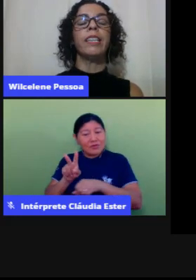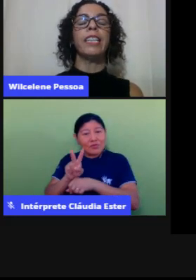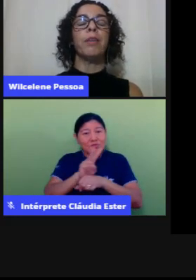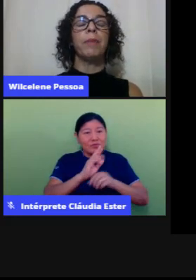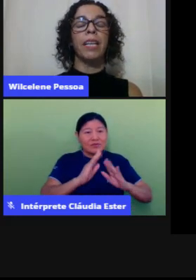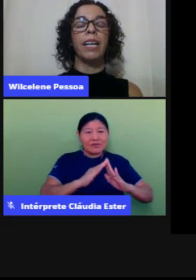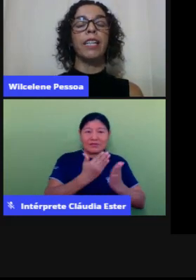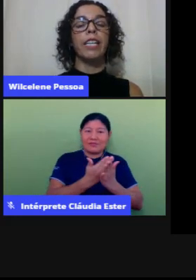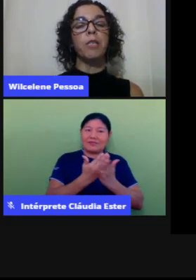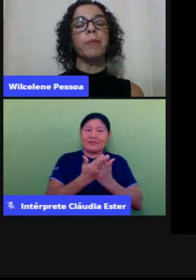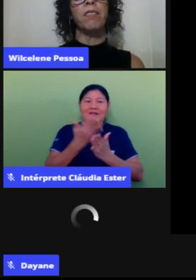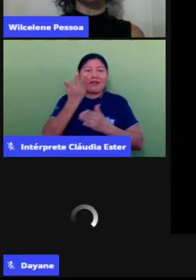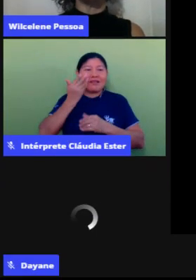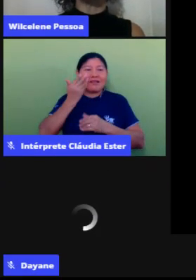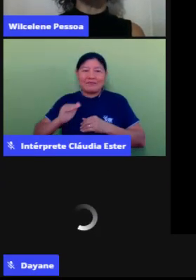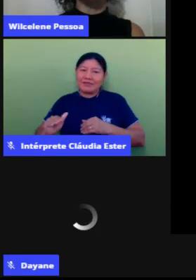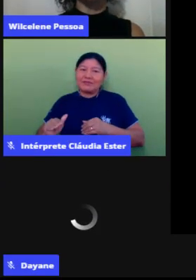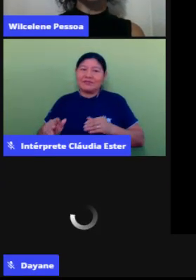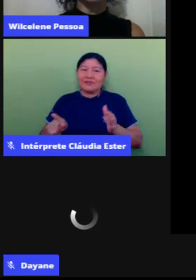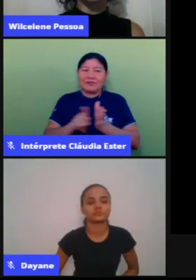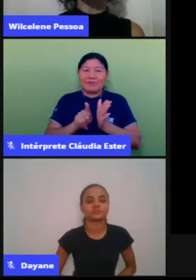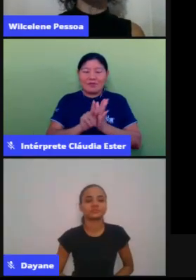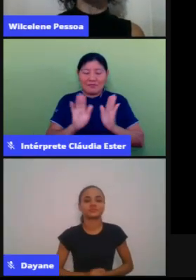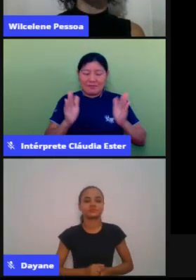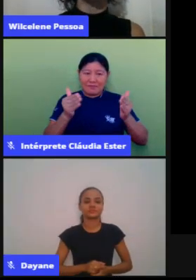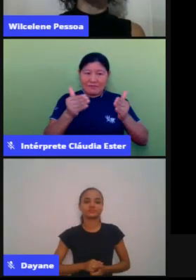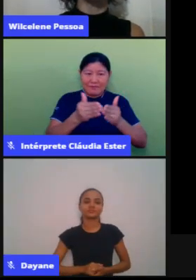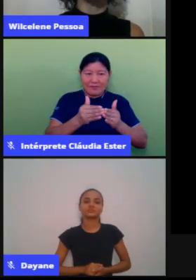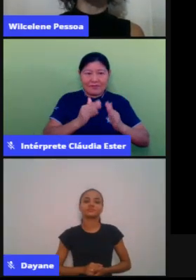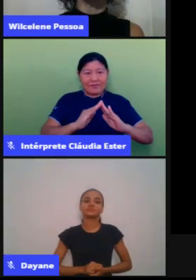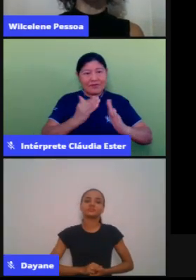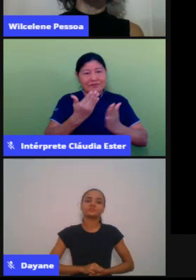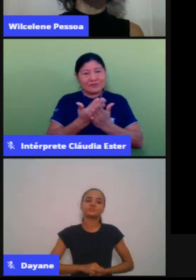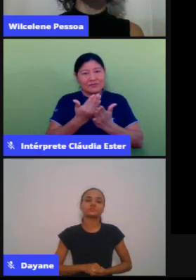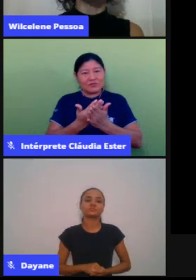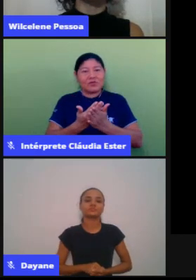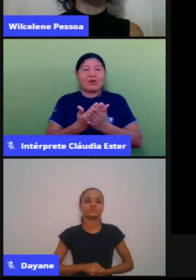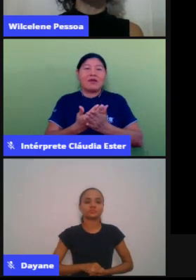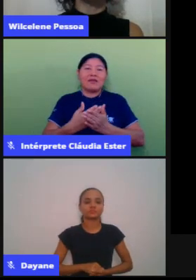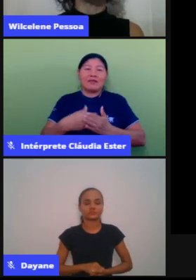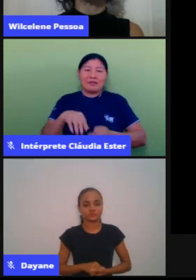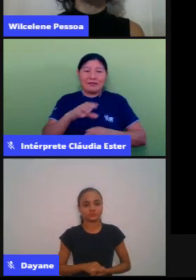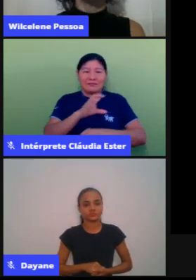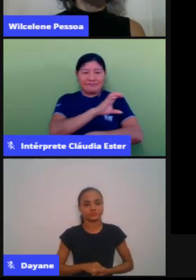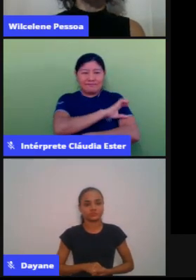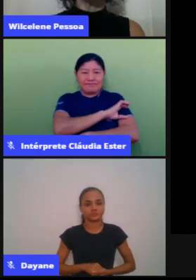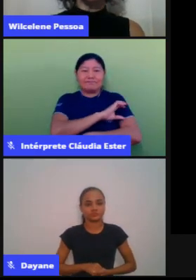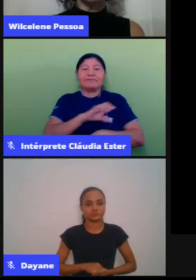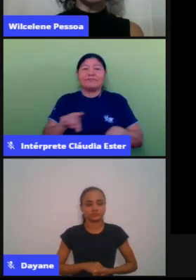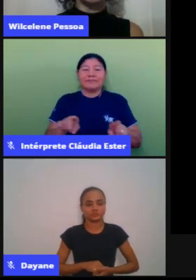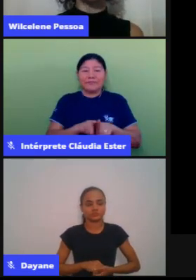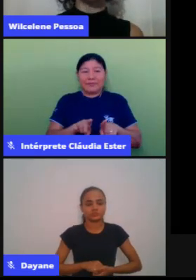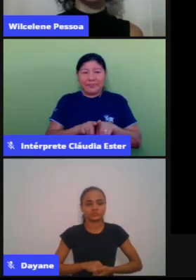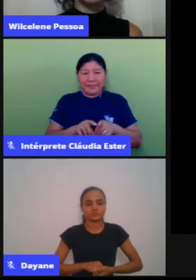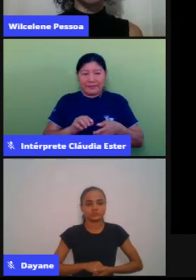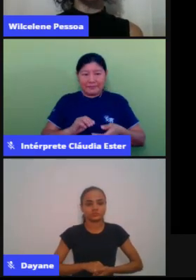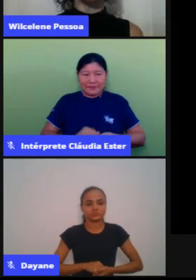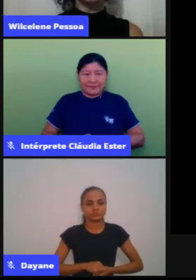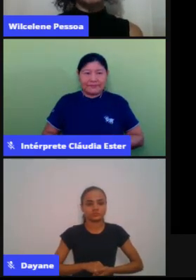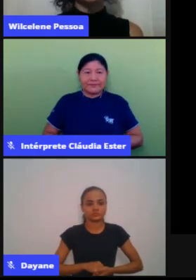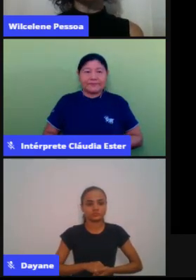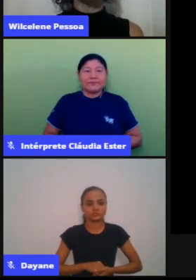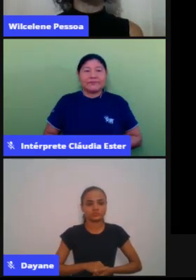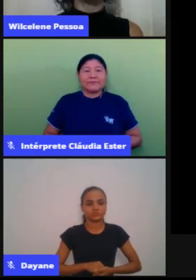a outra encaminhada especificamente para as EMEIs, as escolas de educação infantil. Então, na verdade, a